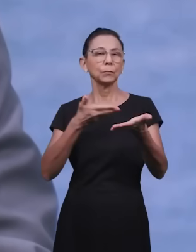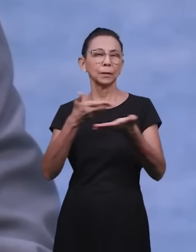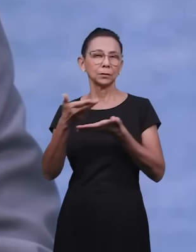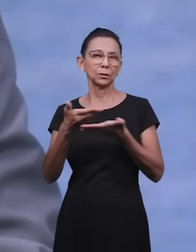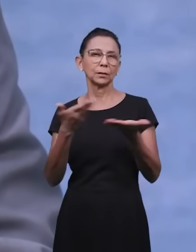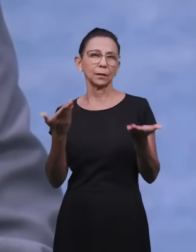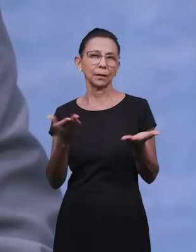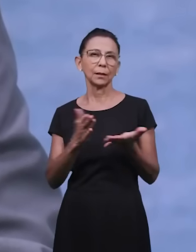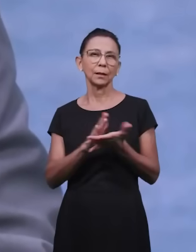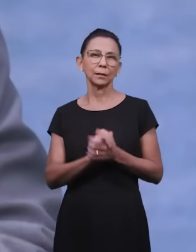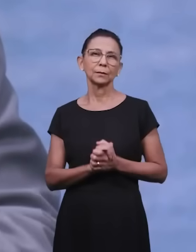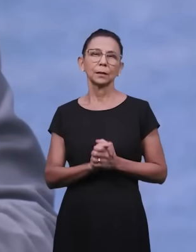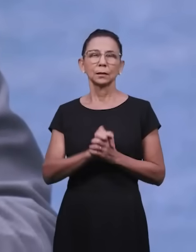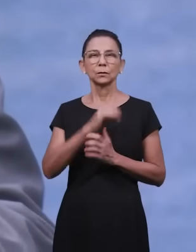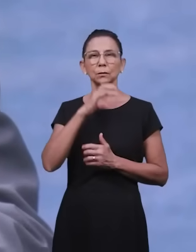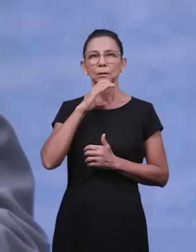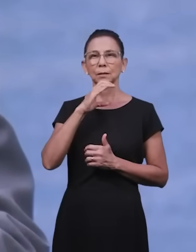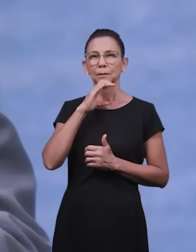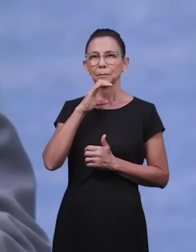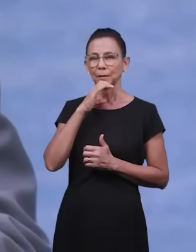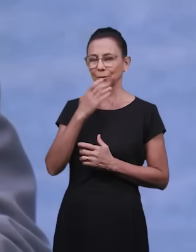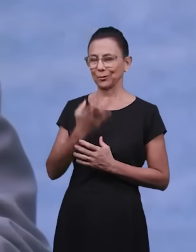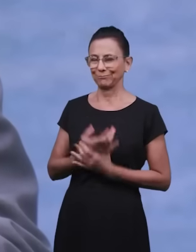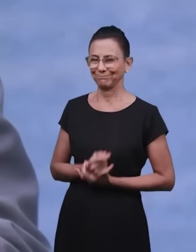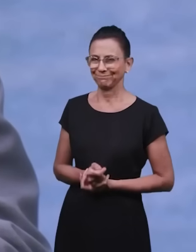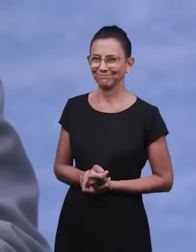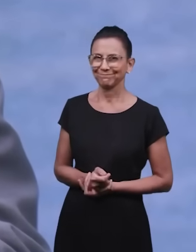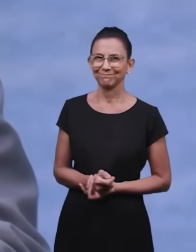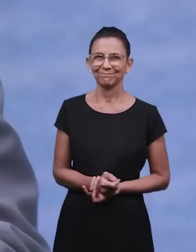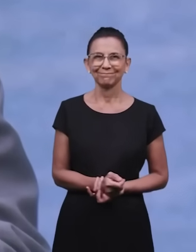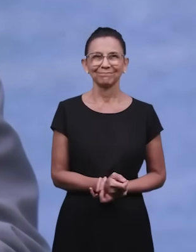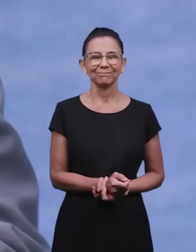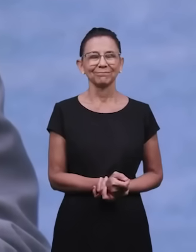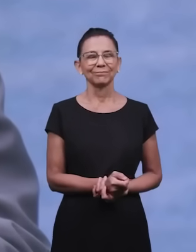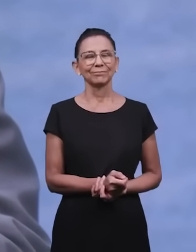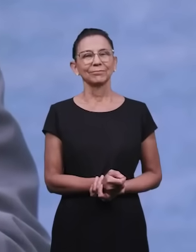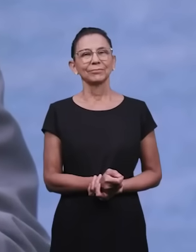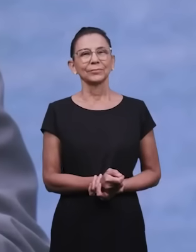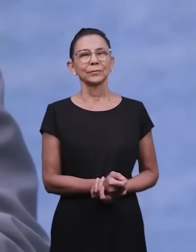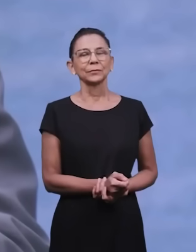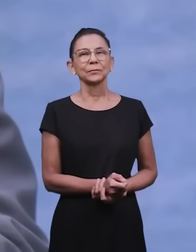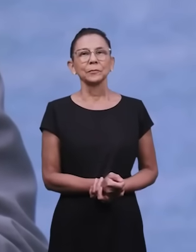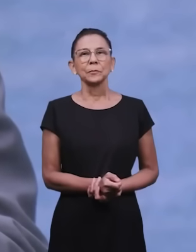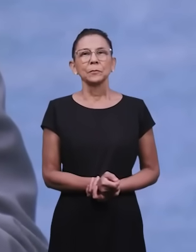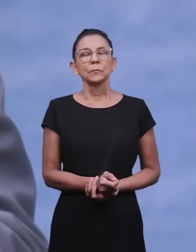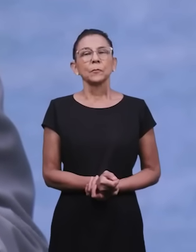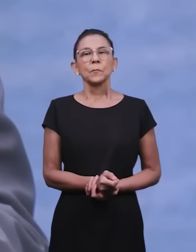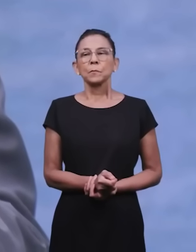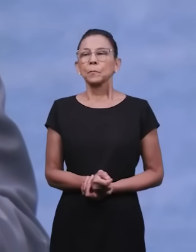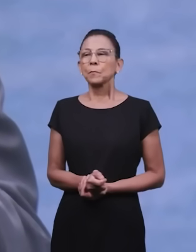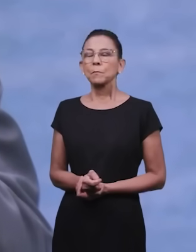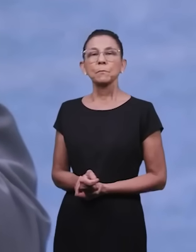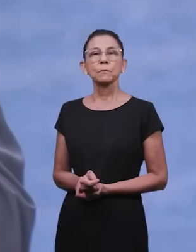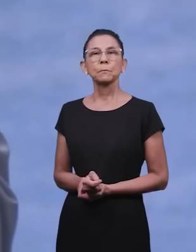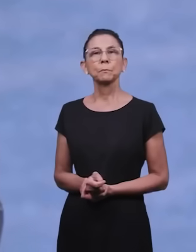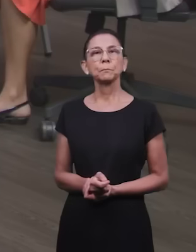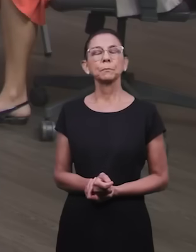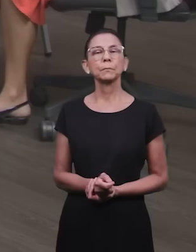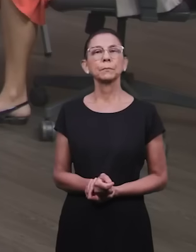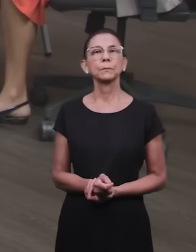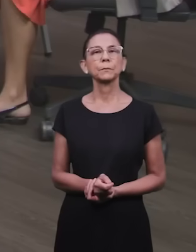abordagem acerca de ansiedade, também complementando aquilo que nós estamos falando aqui já. Bom, a